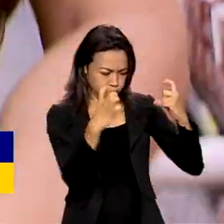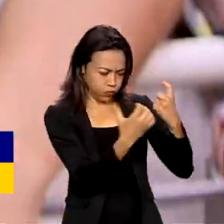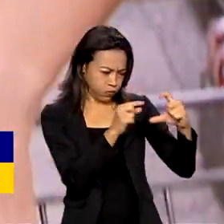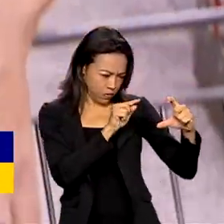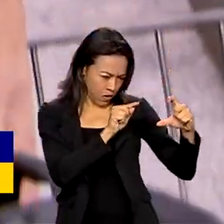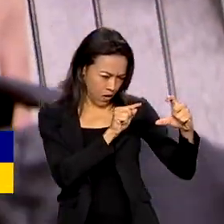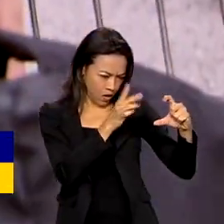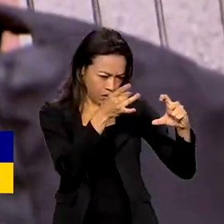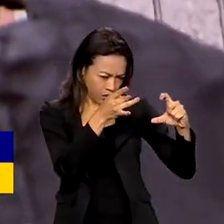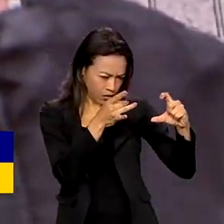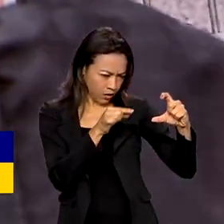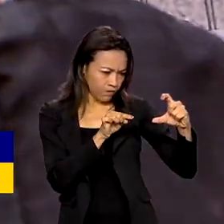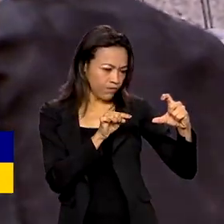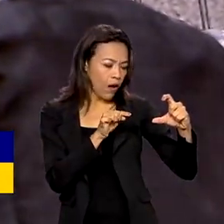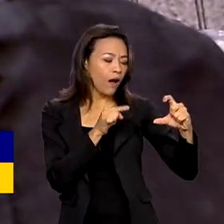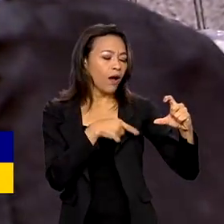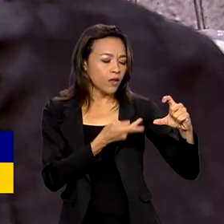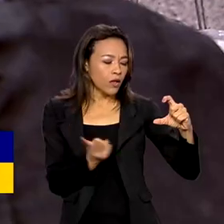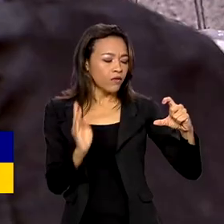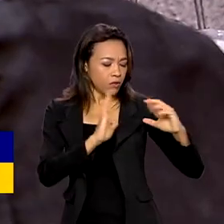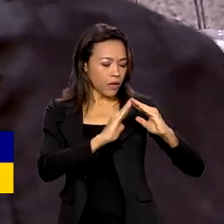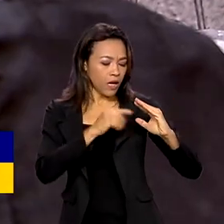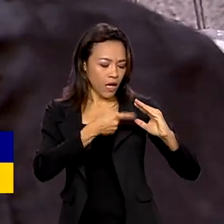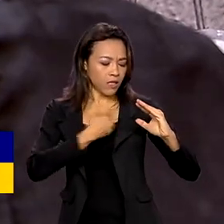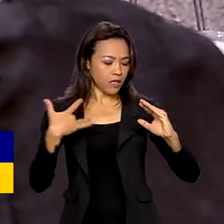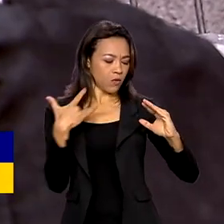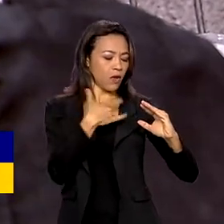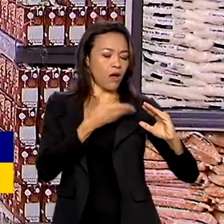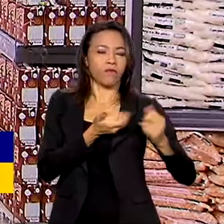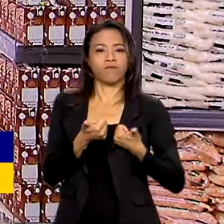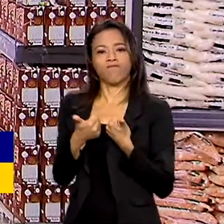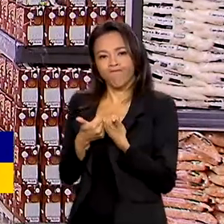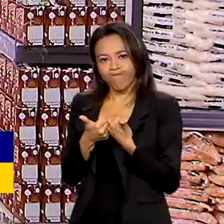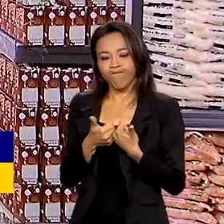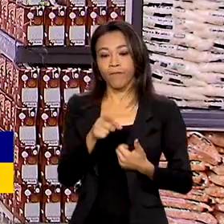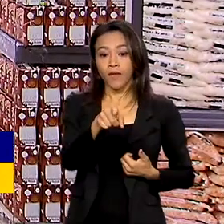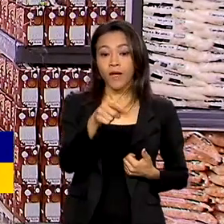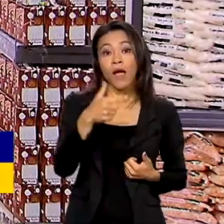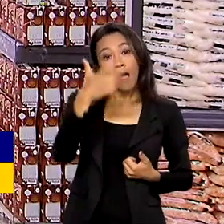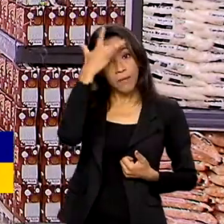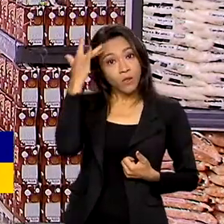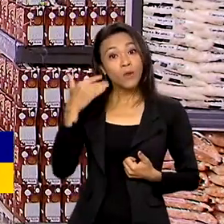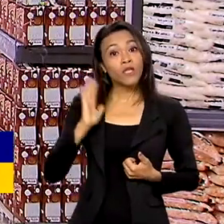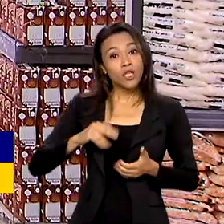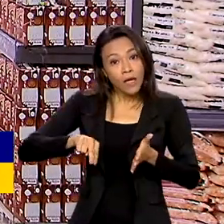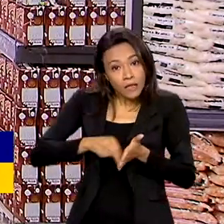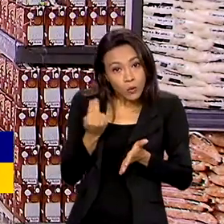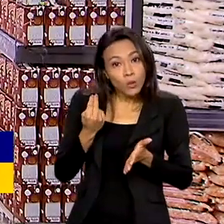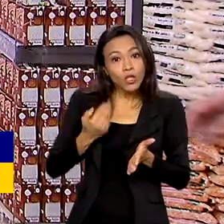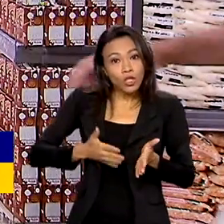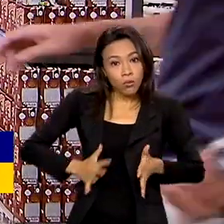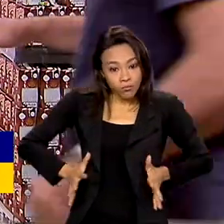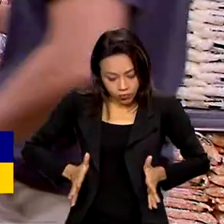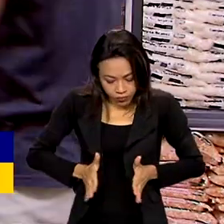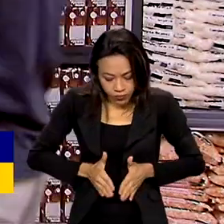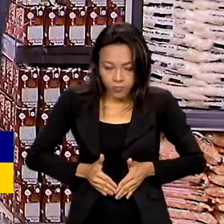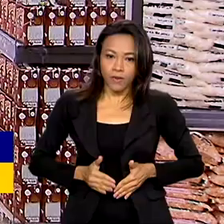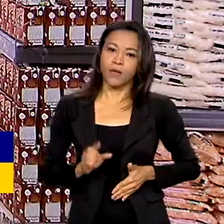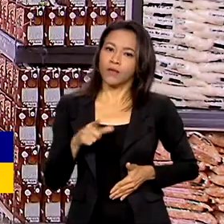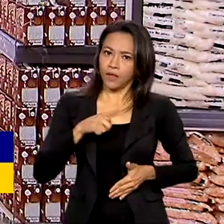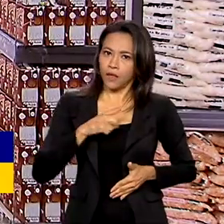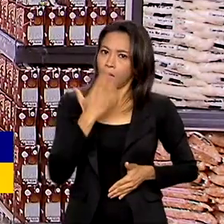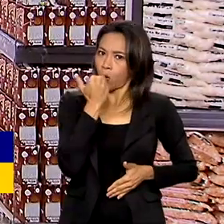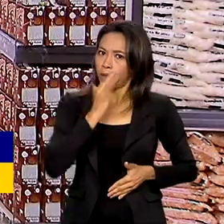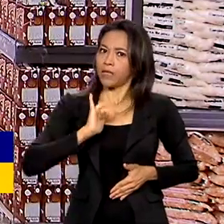a certeza que leva para casa produtos saudáveis. O bariátrico ele pode comer de tudo, desde que seja uma comida saudável e